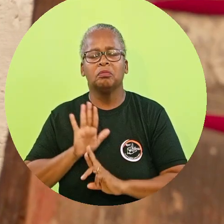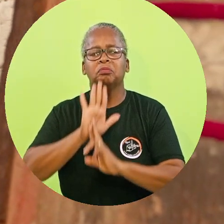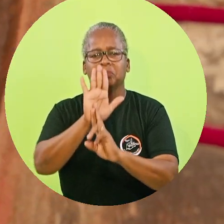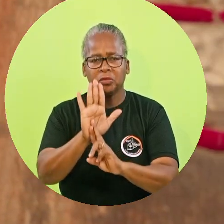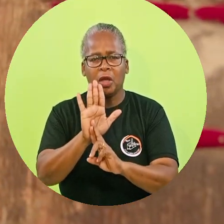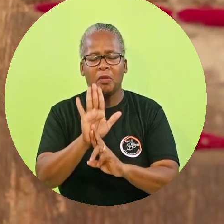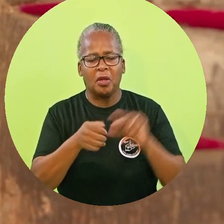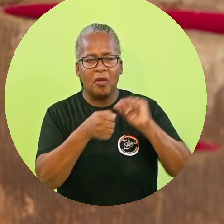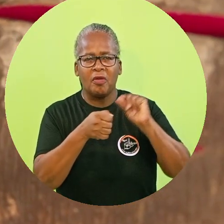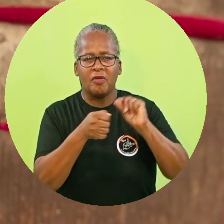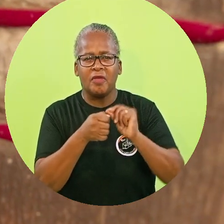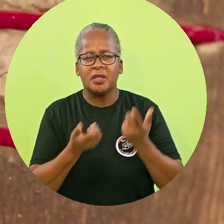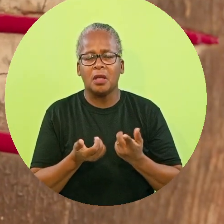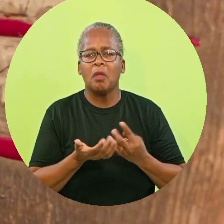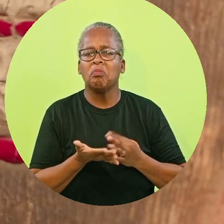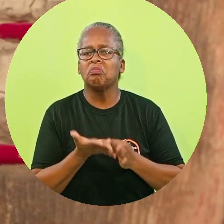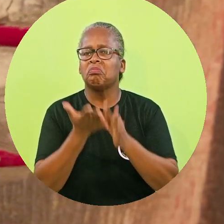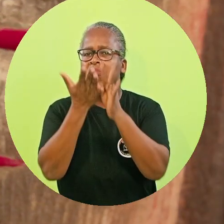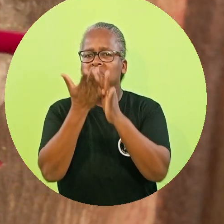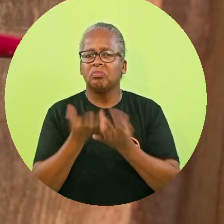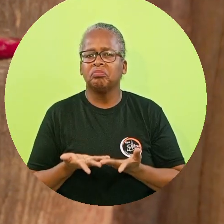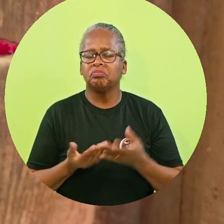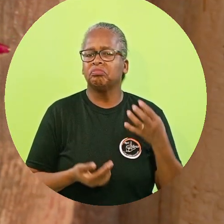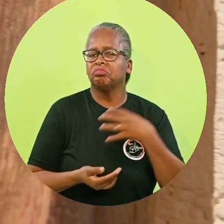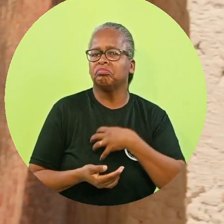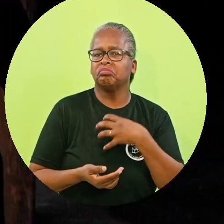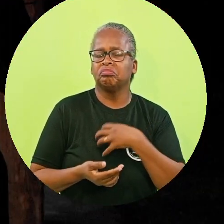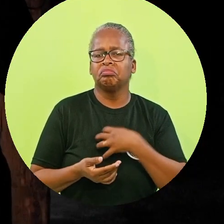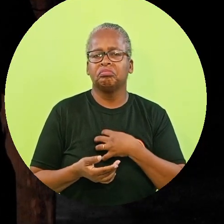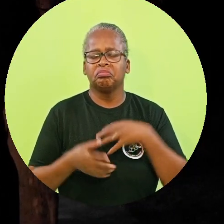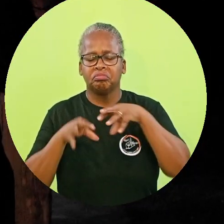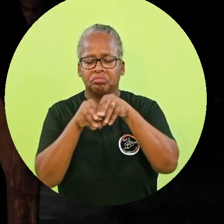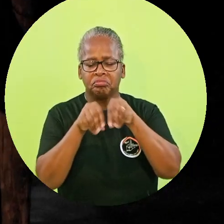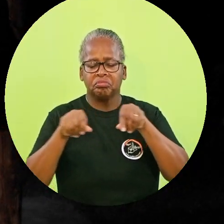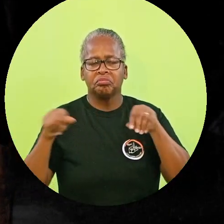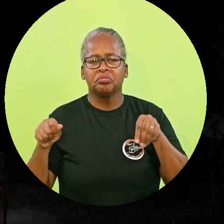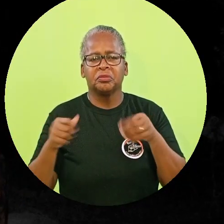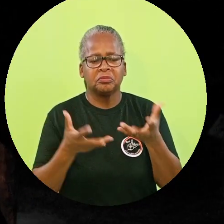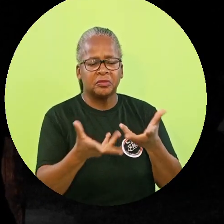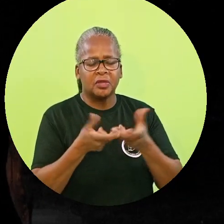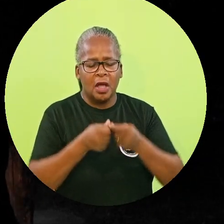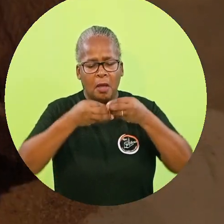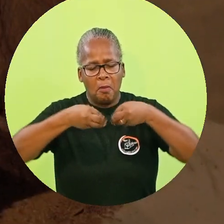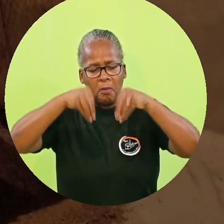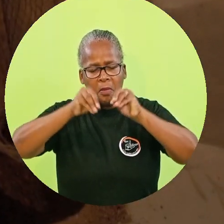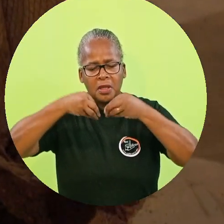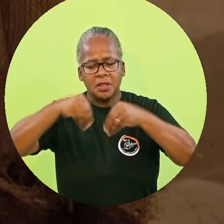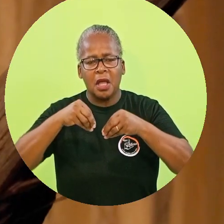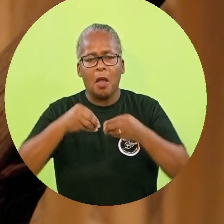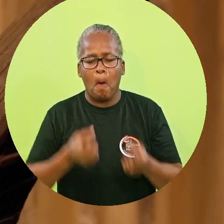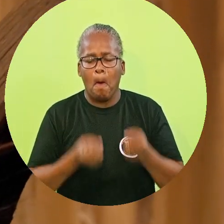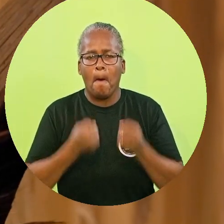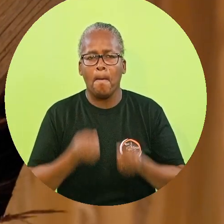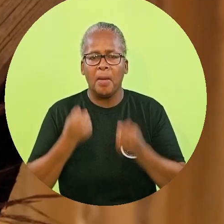a partir de técnicas diversas, acolhem a textura viva da terra, a maciez e aspereza das fibras, o peso dos troncos